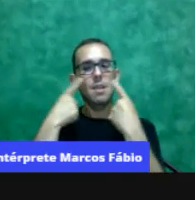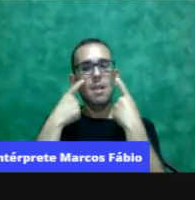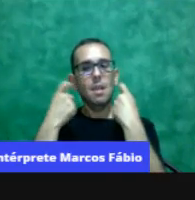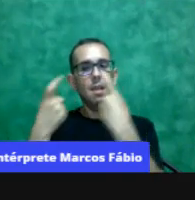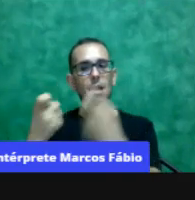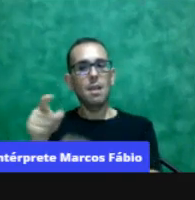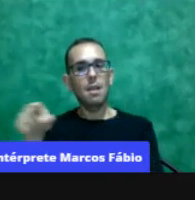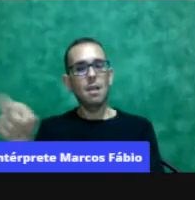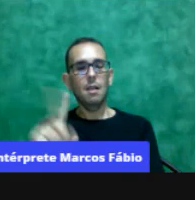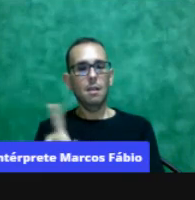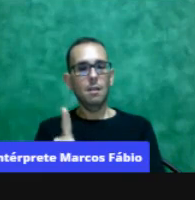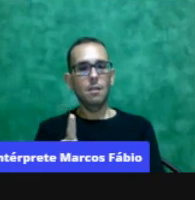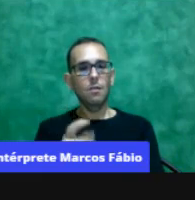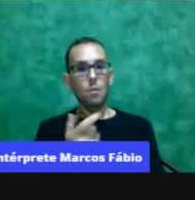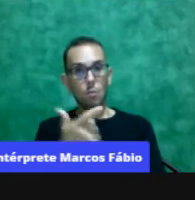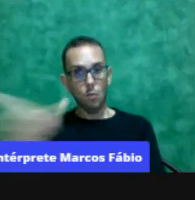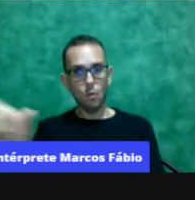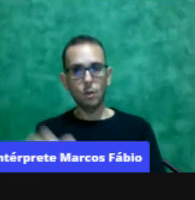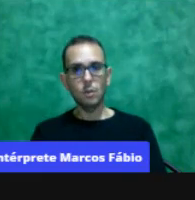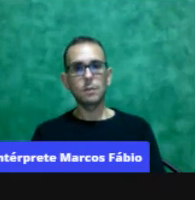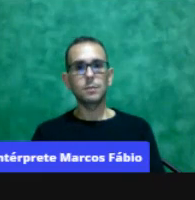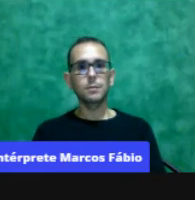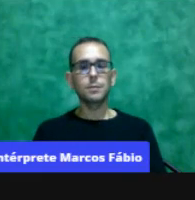crianças. Vamos para o próximo.